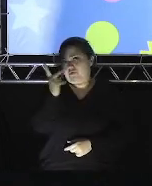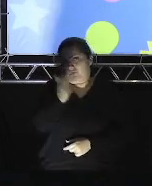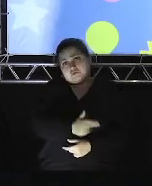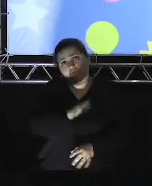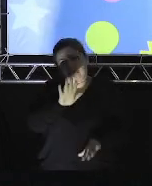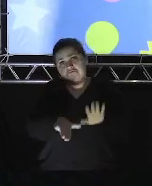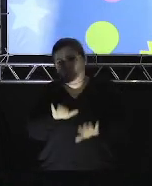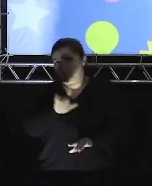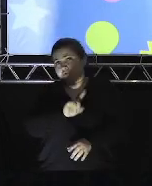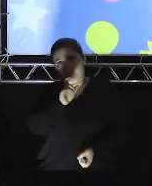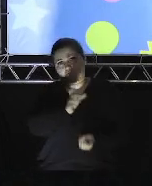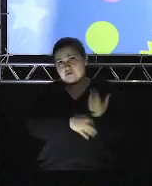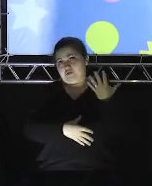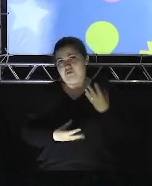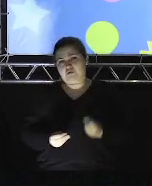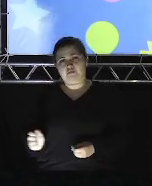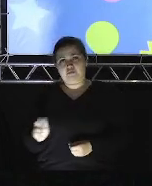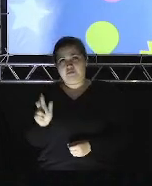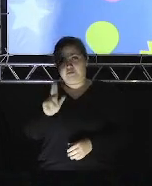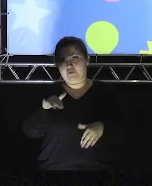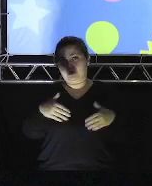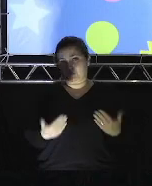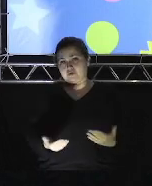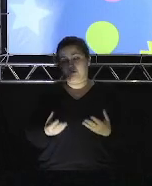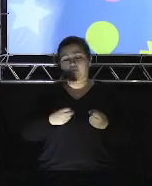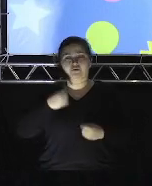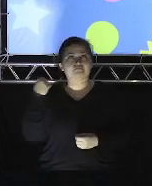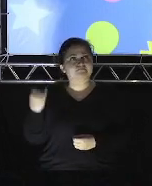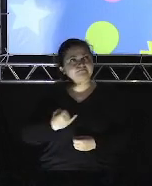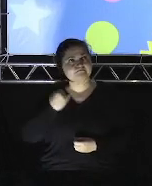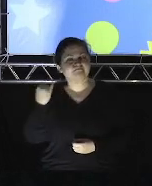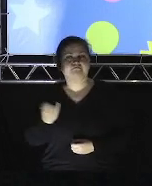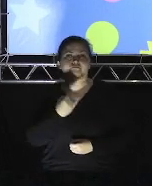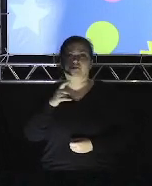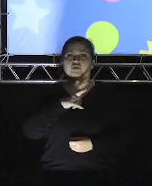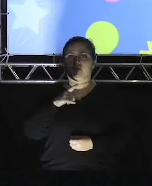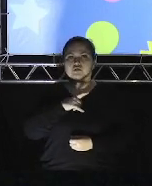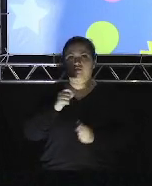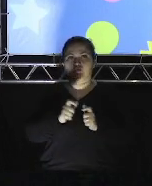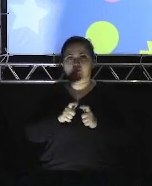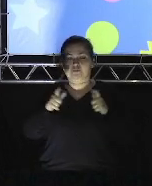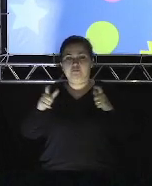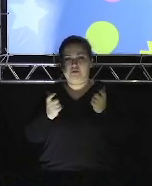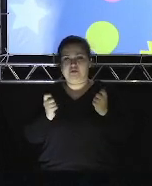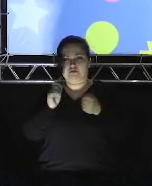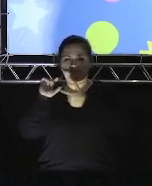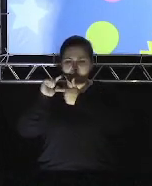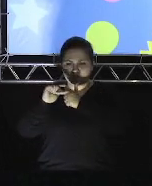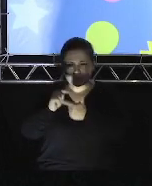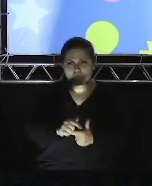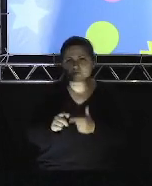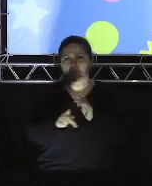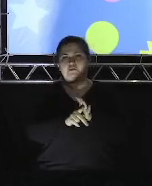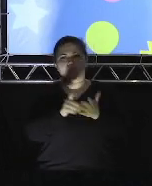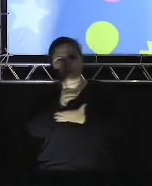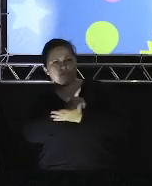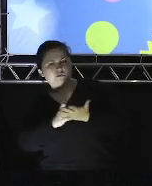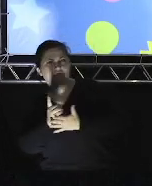talvez, o que não está gerando tanto valor. Então, buy-in é fundamental. Tinha uma grande complexidade de design